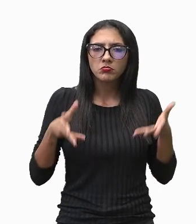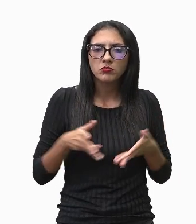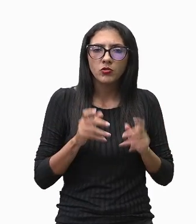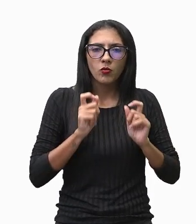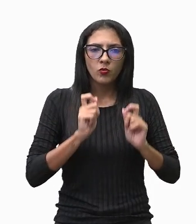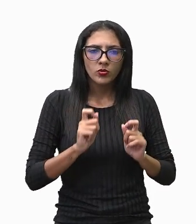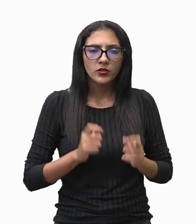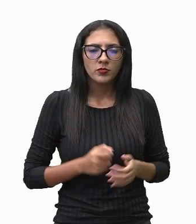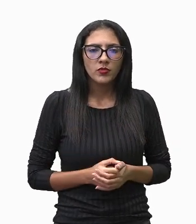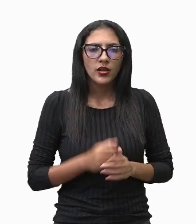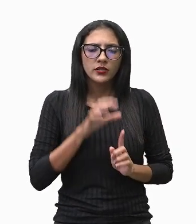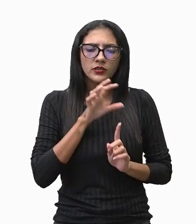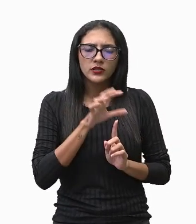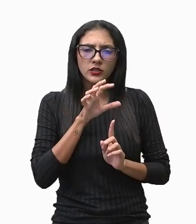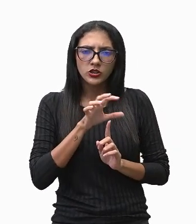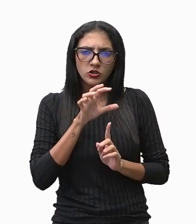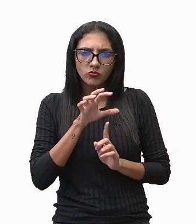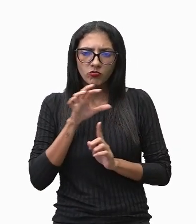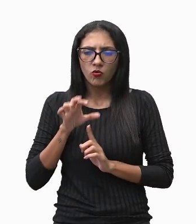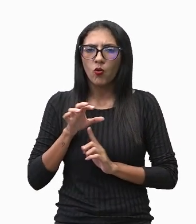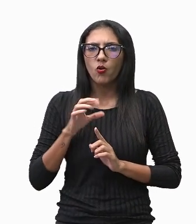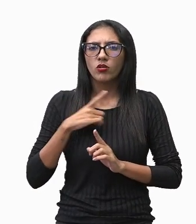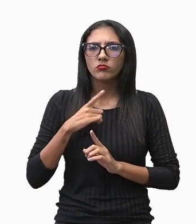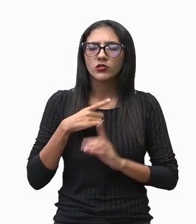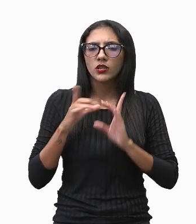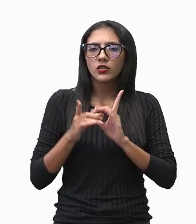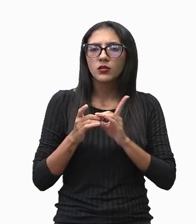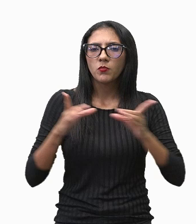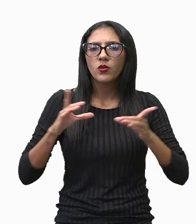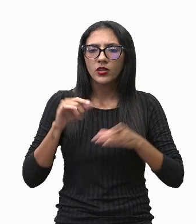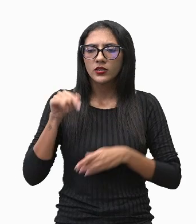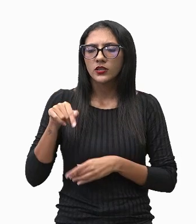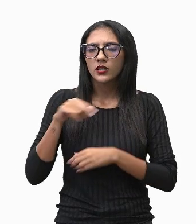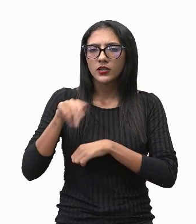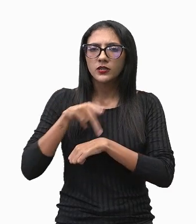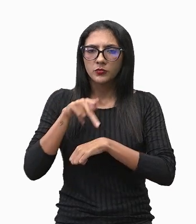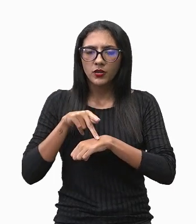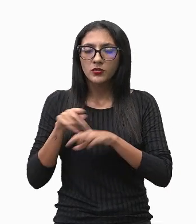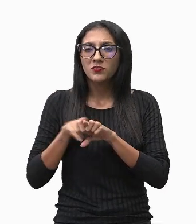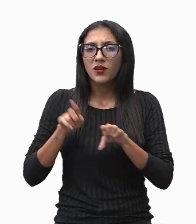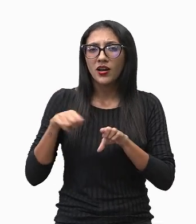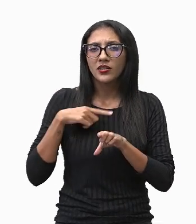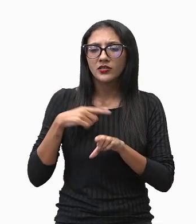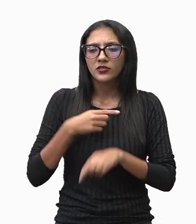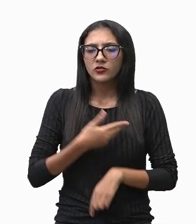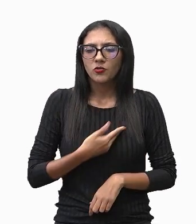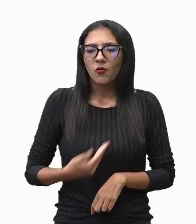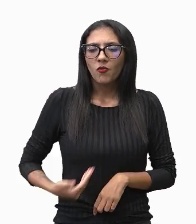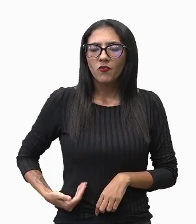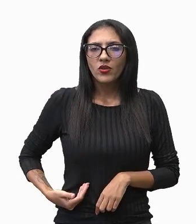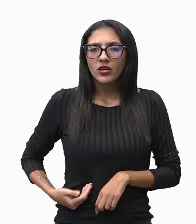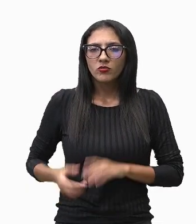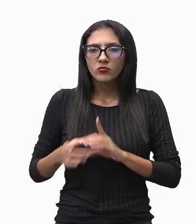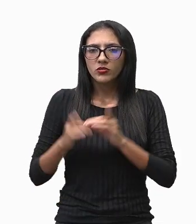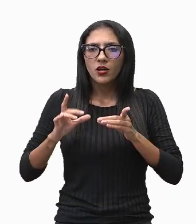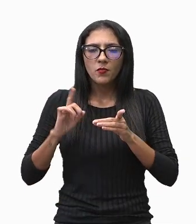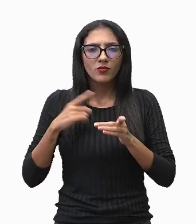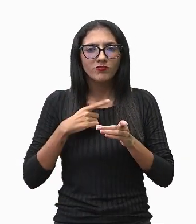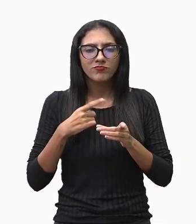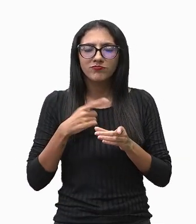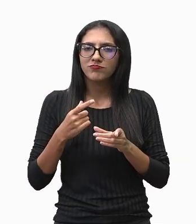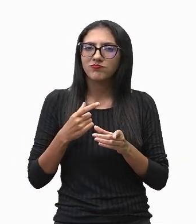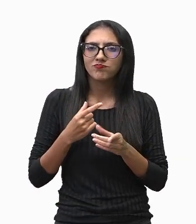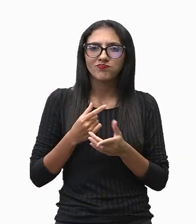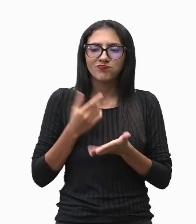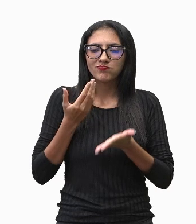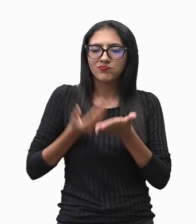democracia lá no Afeganistão. Porém, né, os governos democráticos eles foram fracassando, não